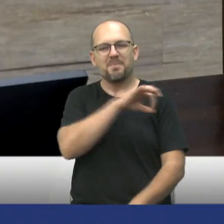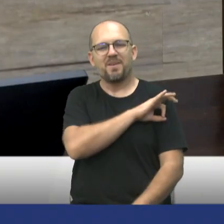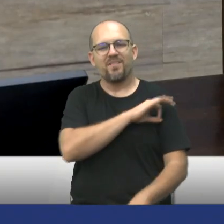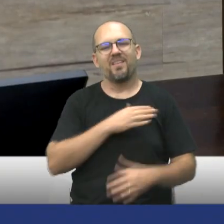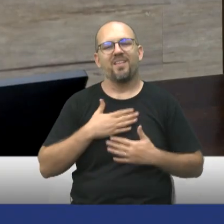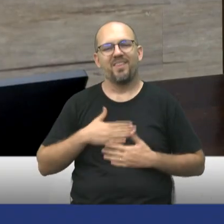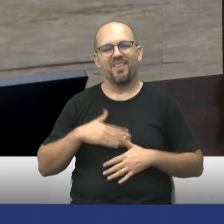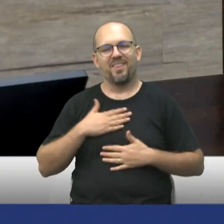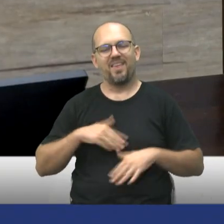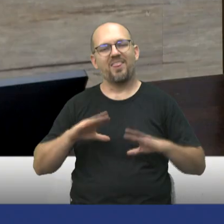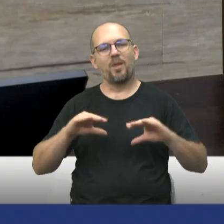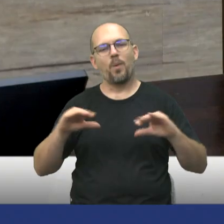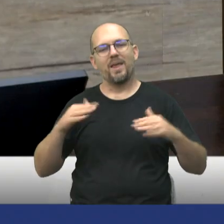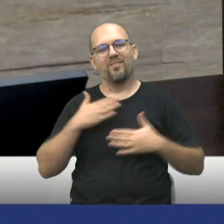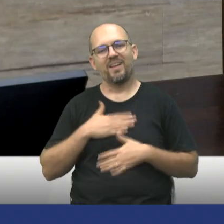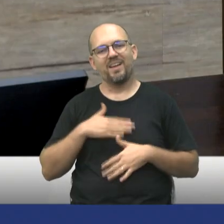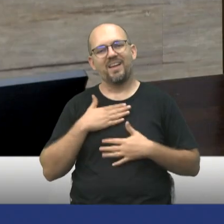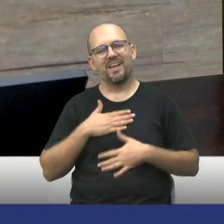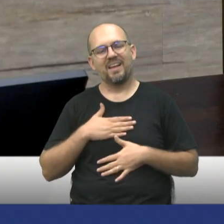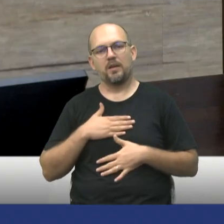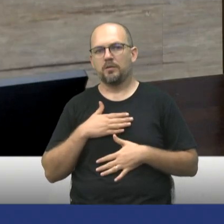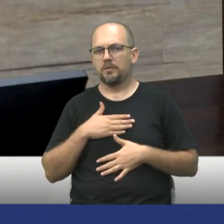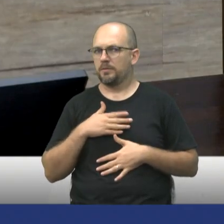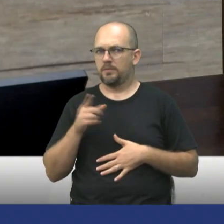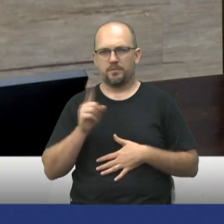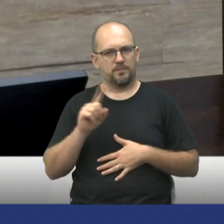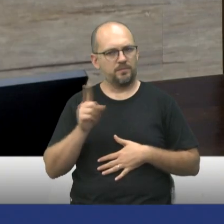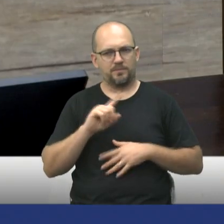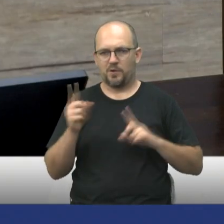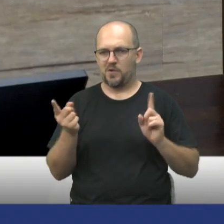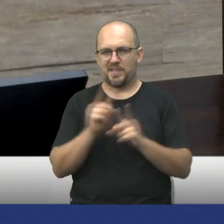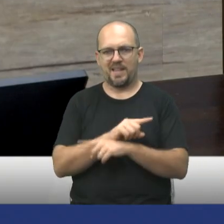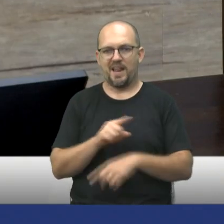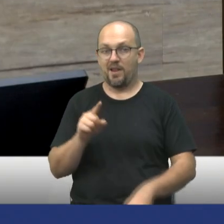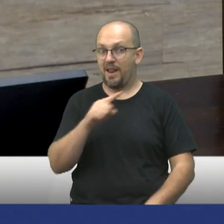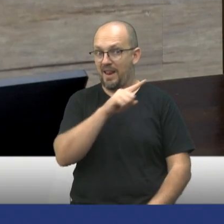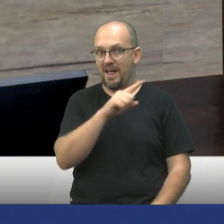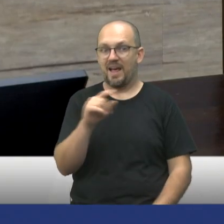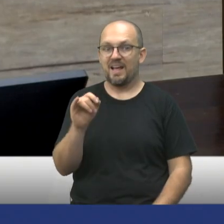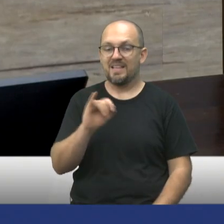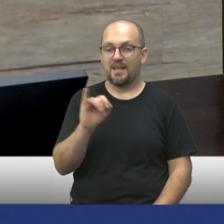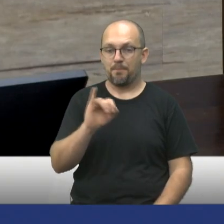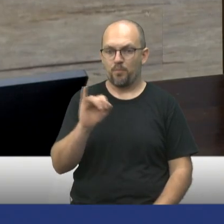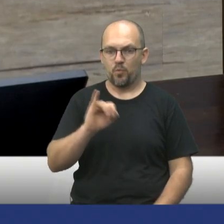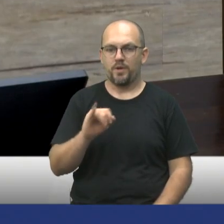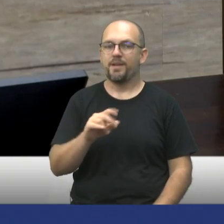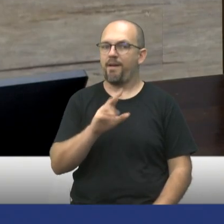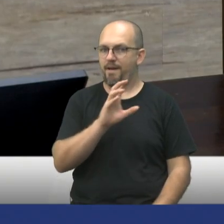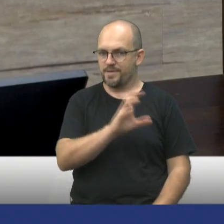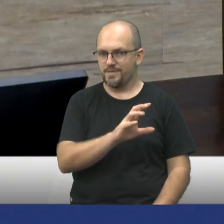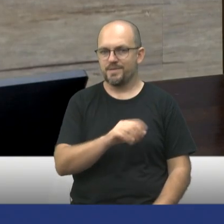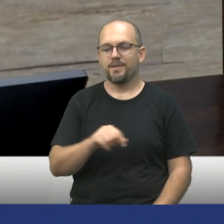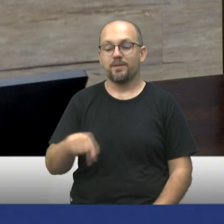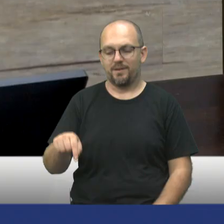mais tranquilo, mas vai ser o inverso. Lá em Itapuí foi no segundo mandato, eu tenho certeza aqui que com o